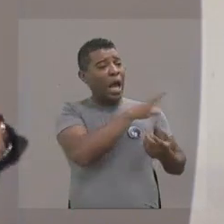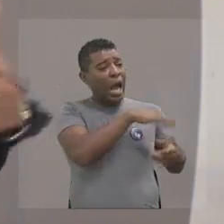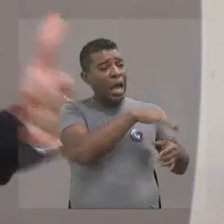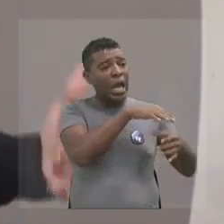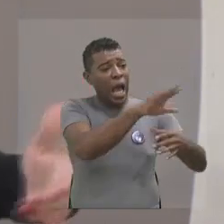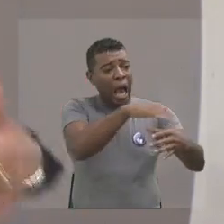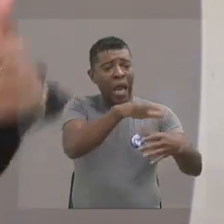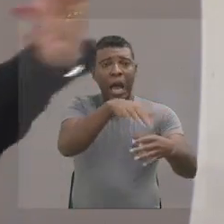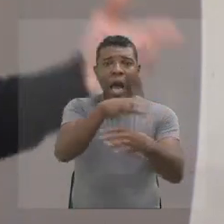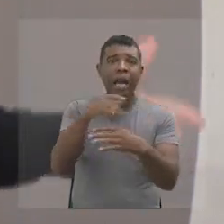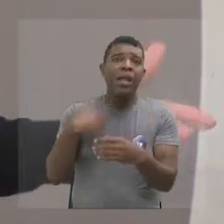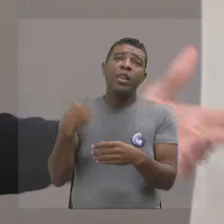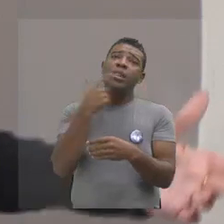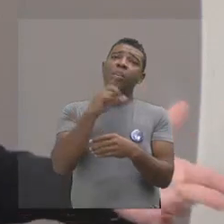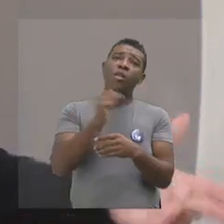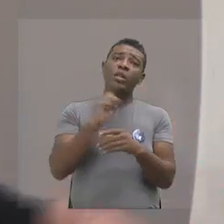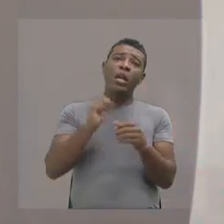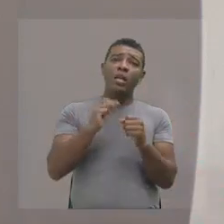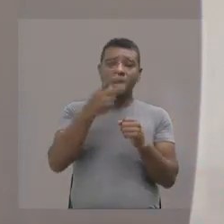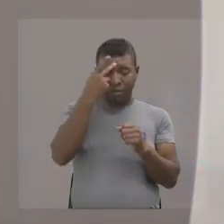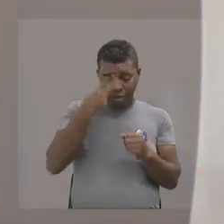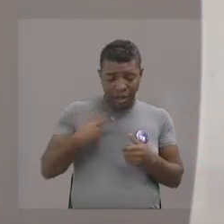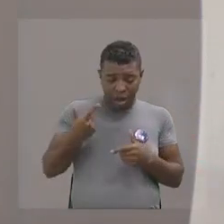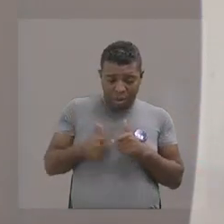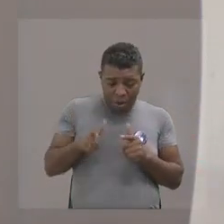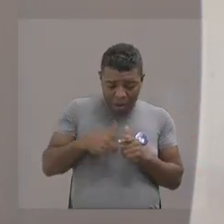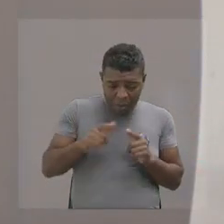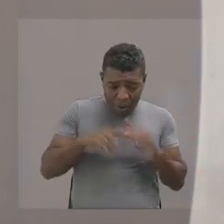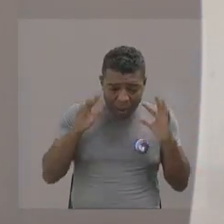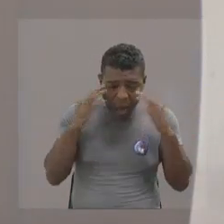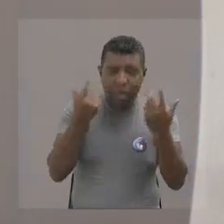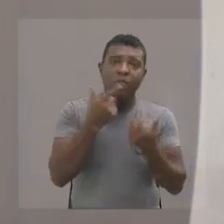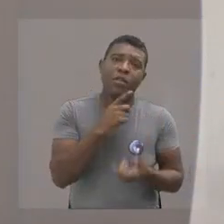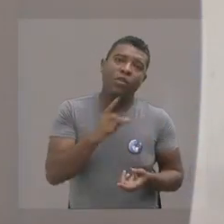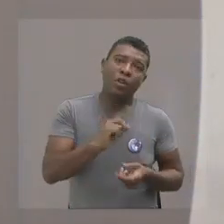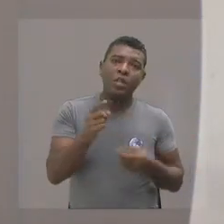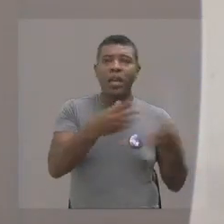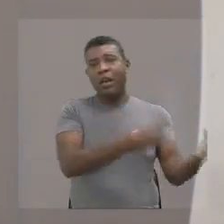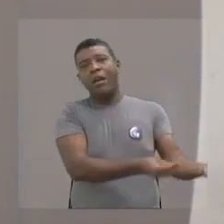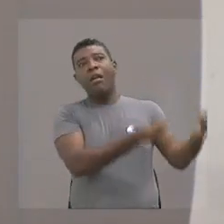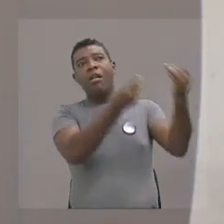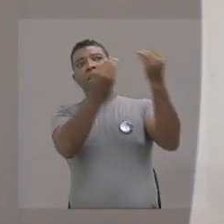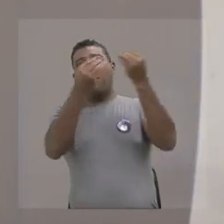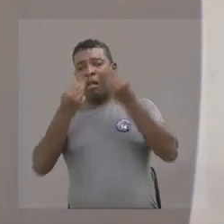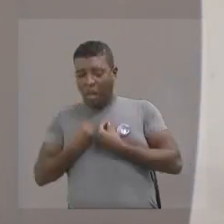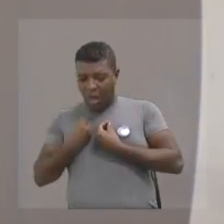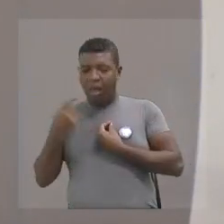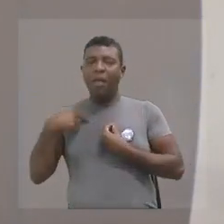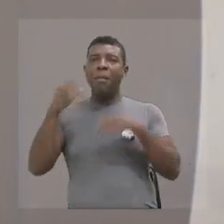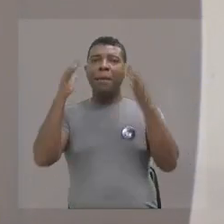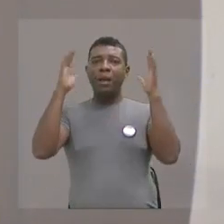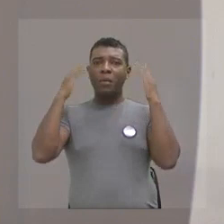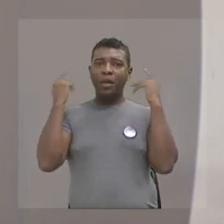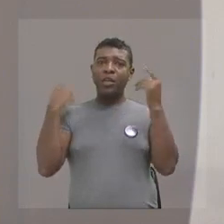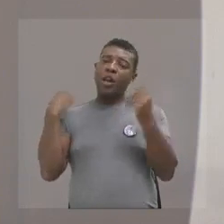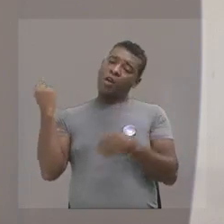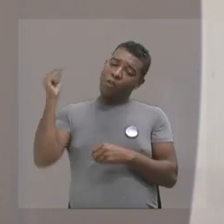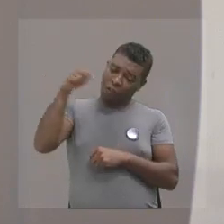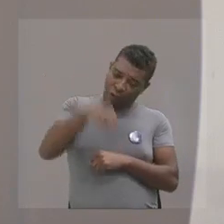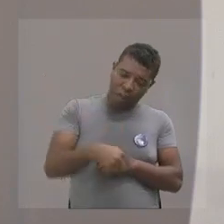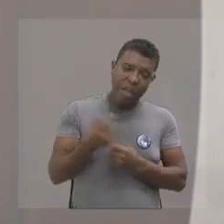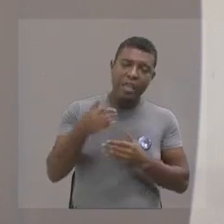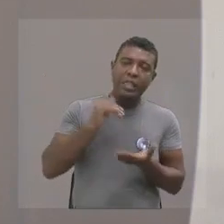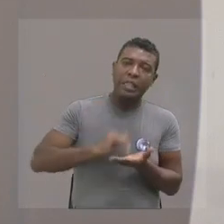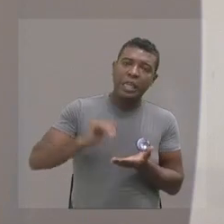conseguem endereçar os seus problemas próprios né então depois que vem a secretaria Marcelo continuou